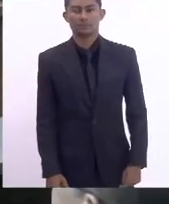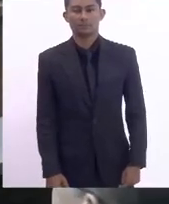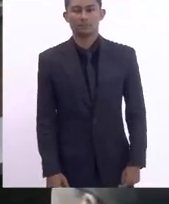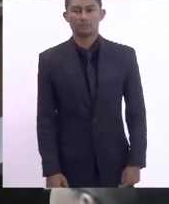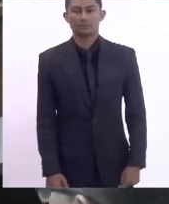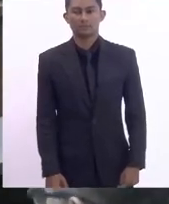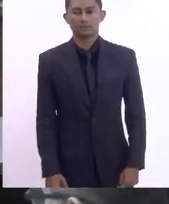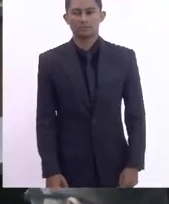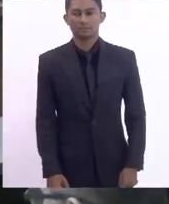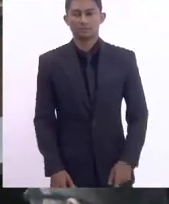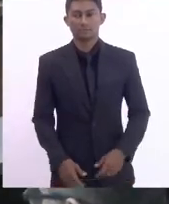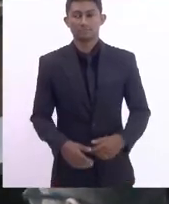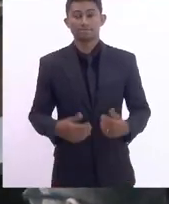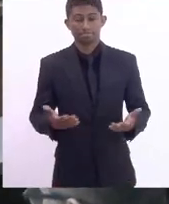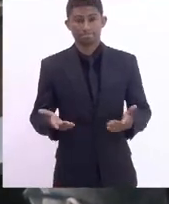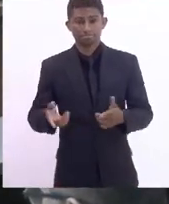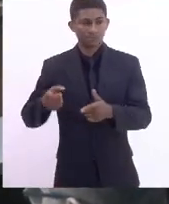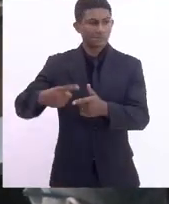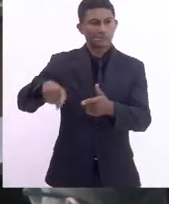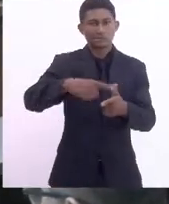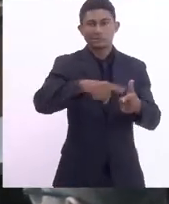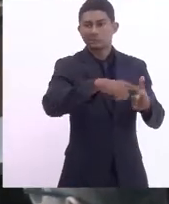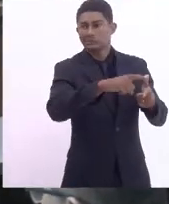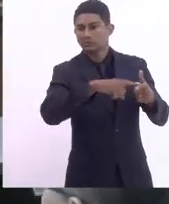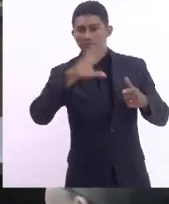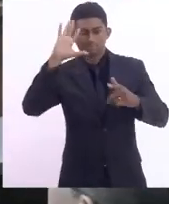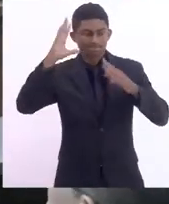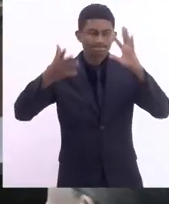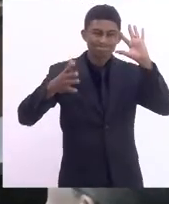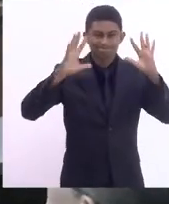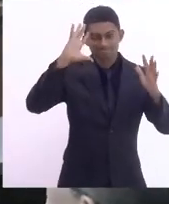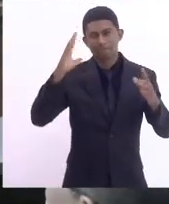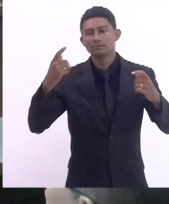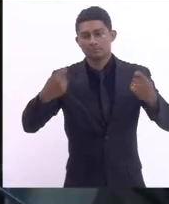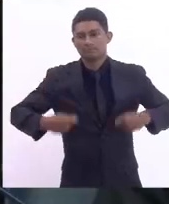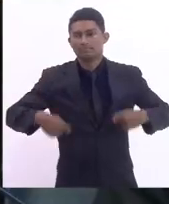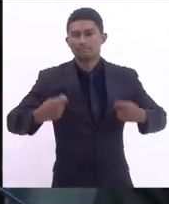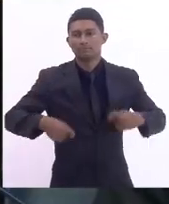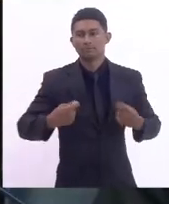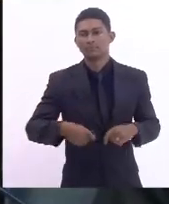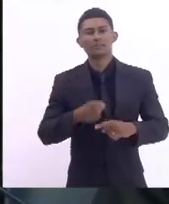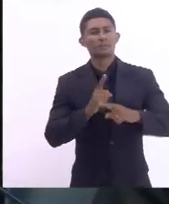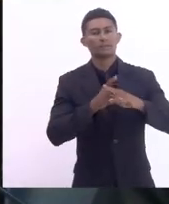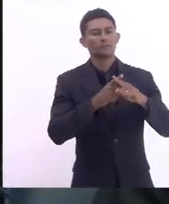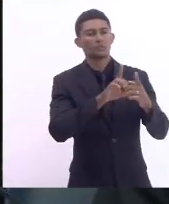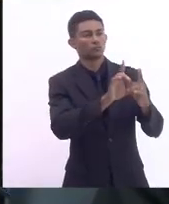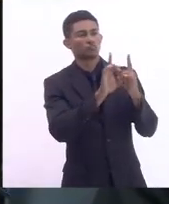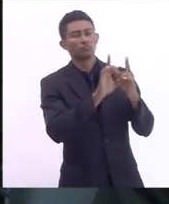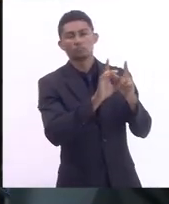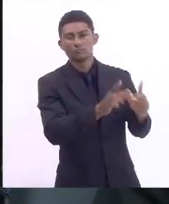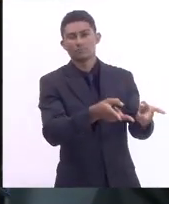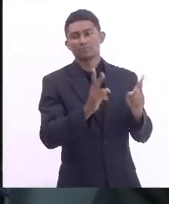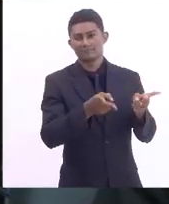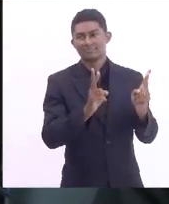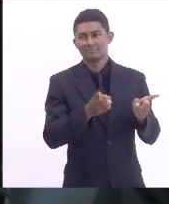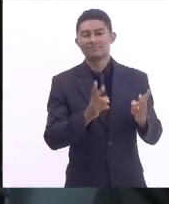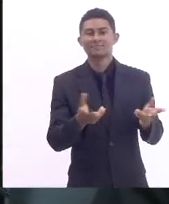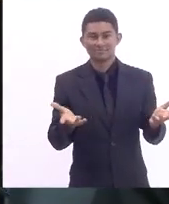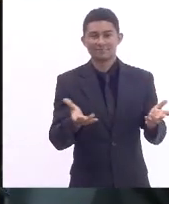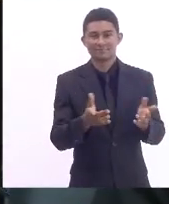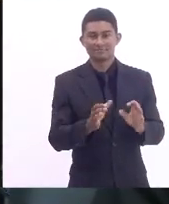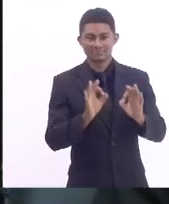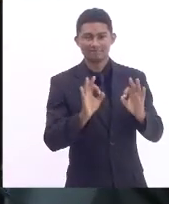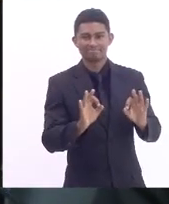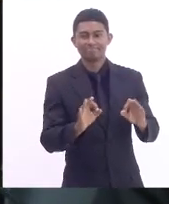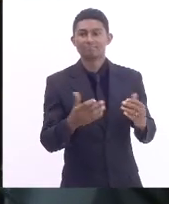eu estou na vamos resolver esse problema sair para gente ir seguir o casamento a vida inteira vai dar tudo certo